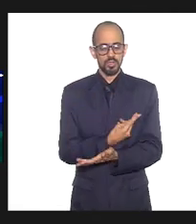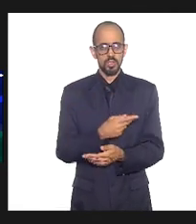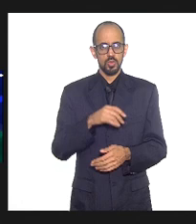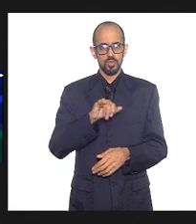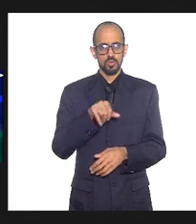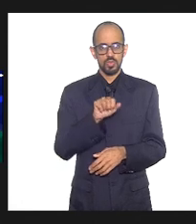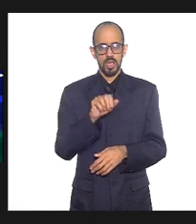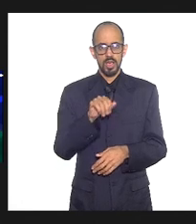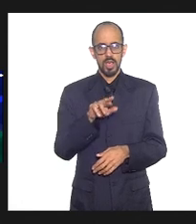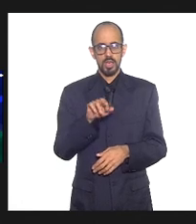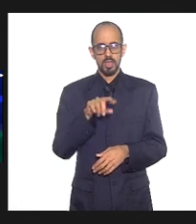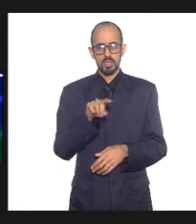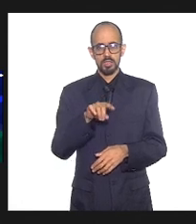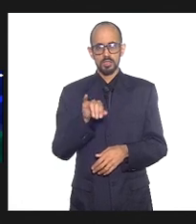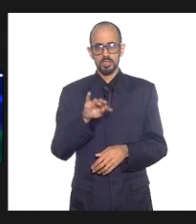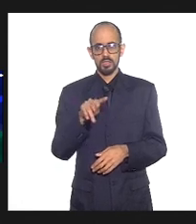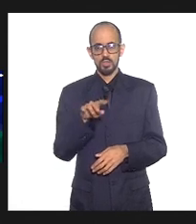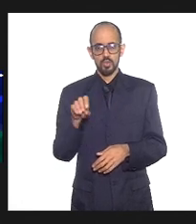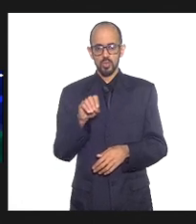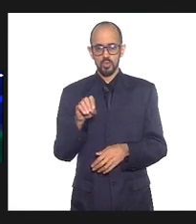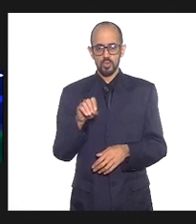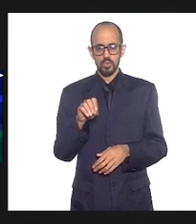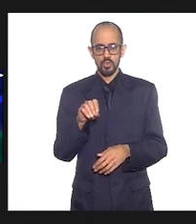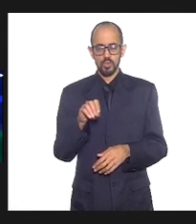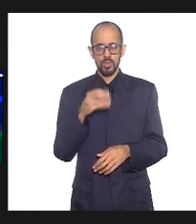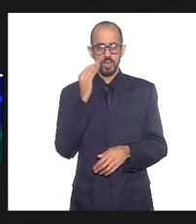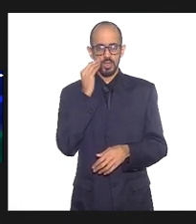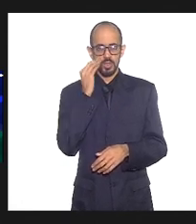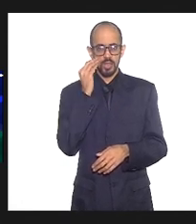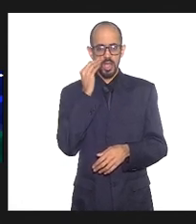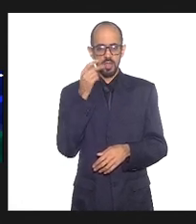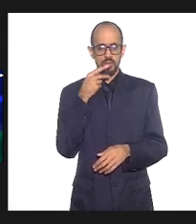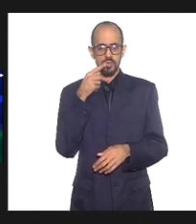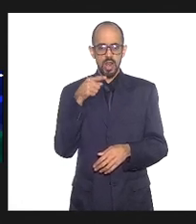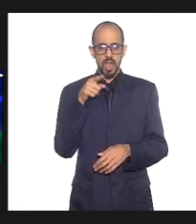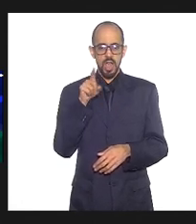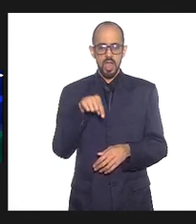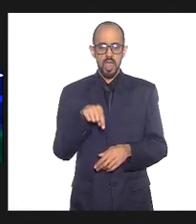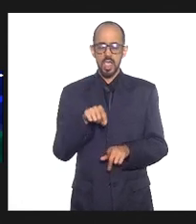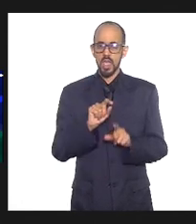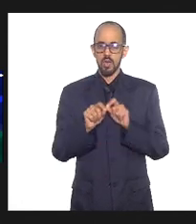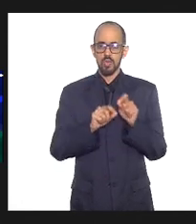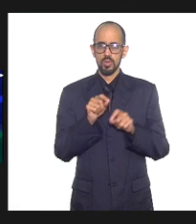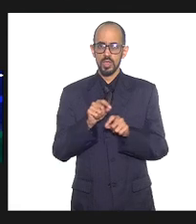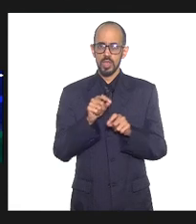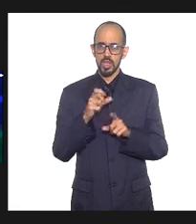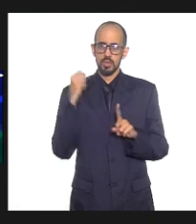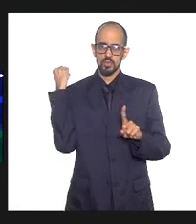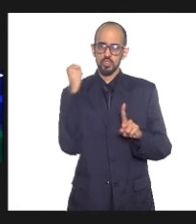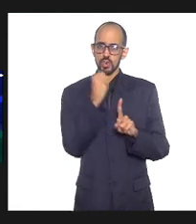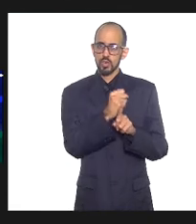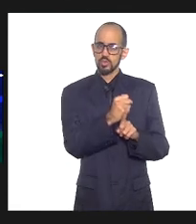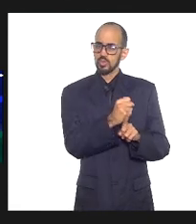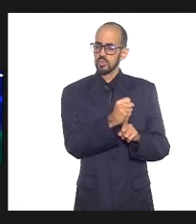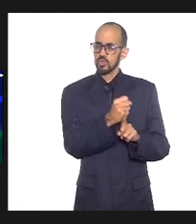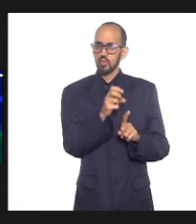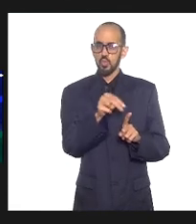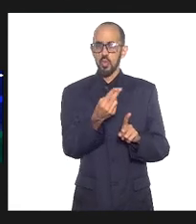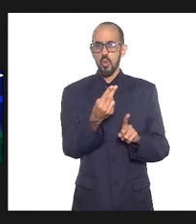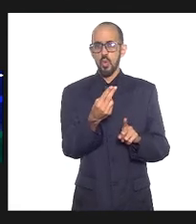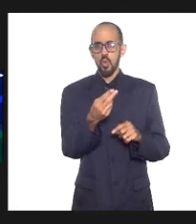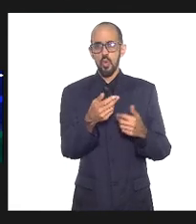Jacarezinho seja, como tentaram impor na narrativa o tempo inteiro, tenha sido genocídio, extermínio ou algo do